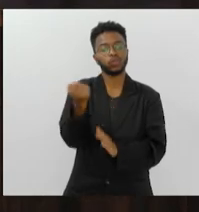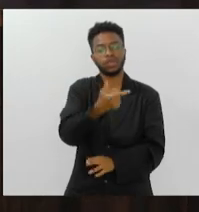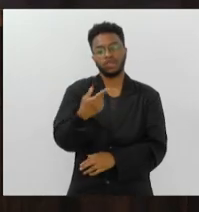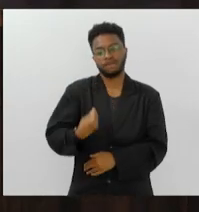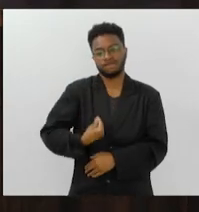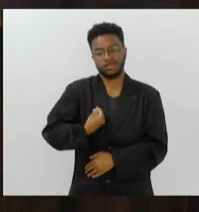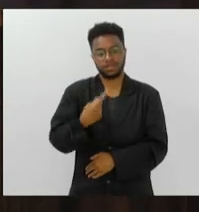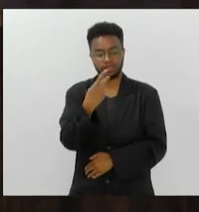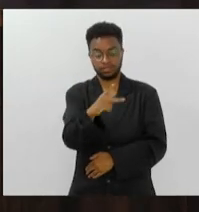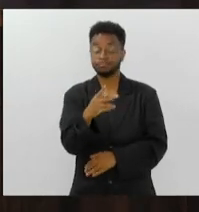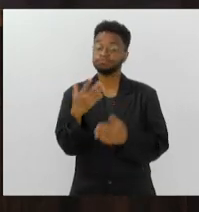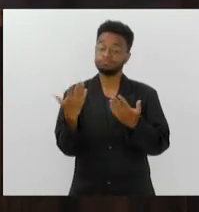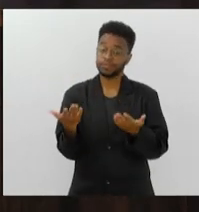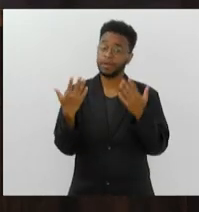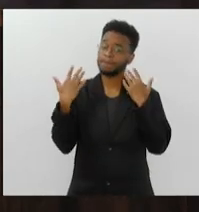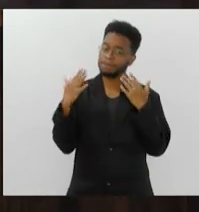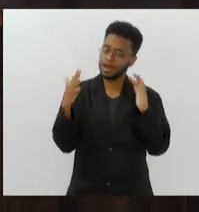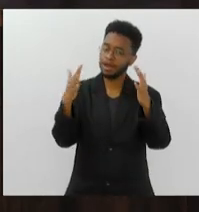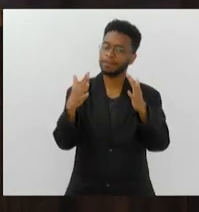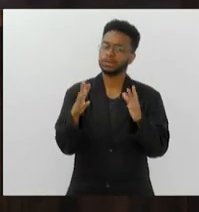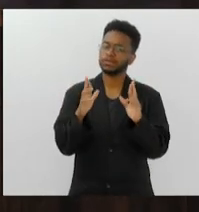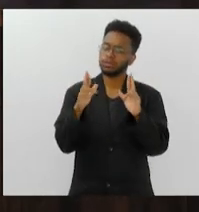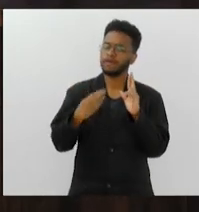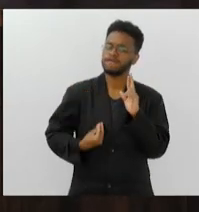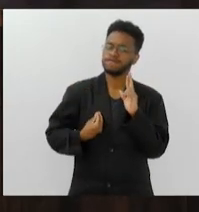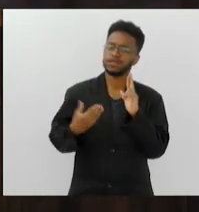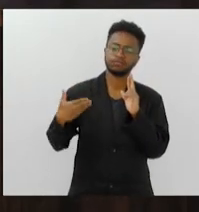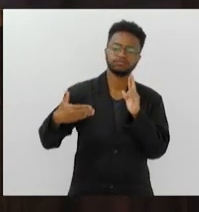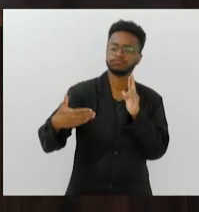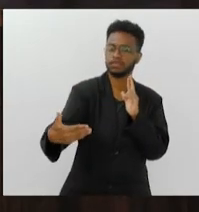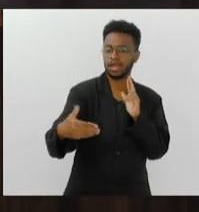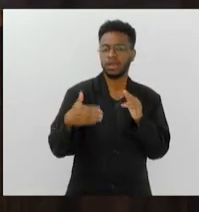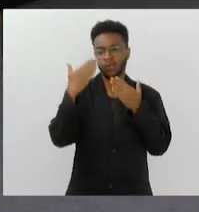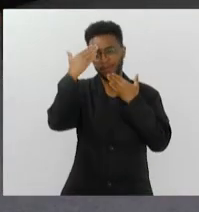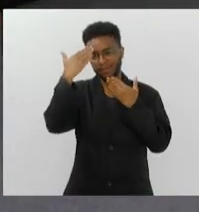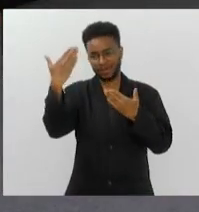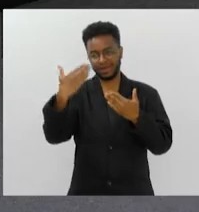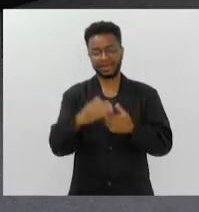Orlandino, parabéns, vida longa para o senhor e muito obrigada.